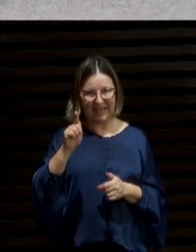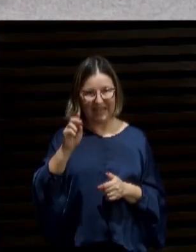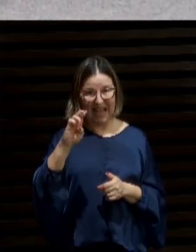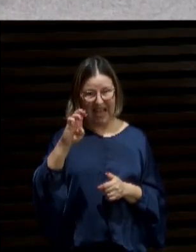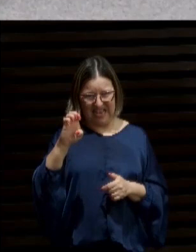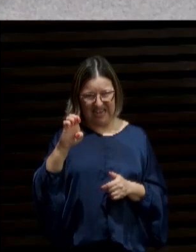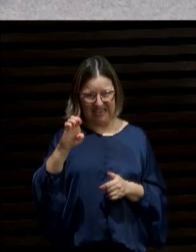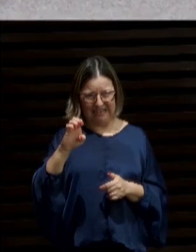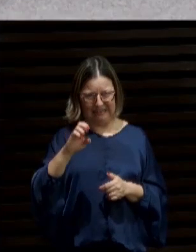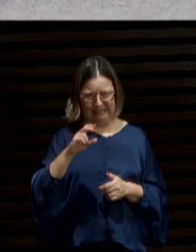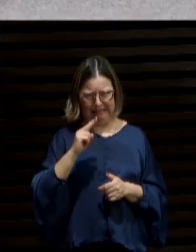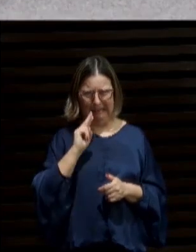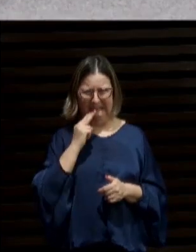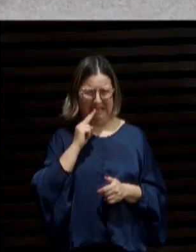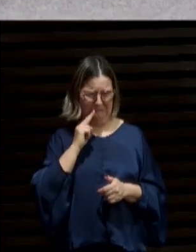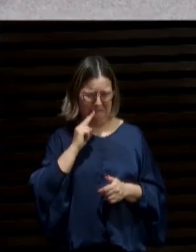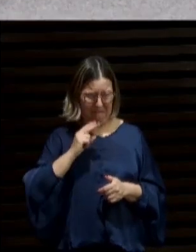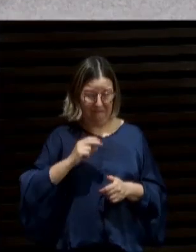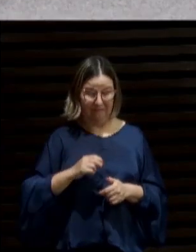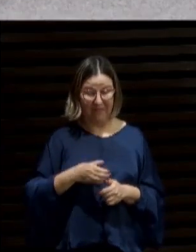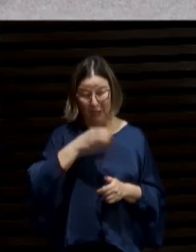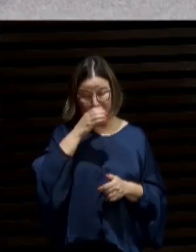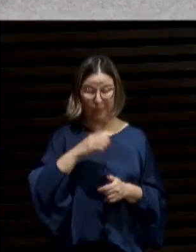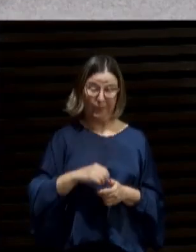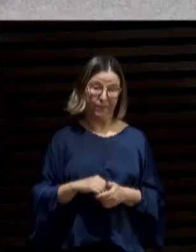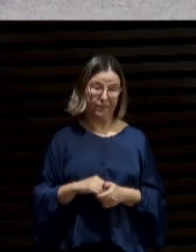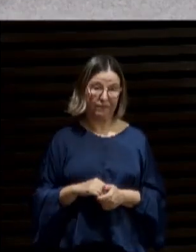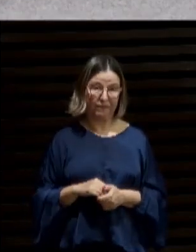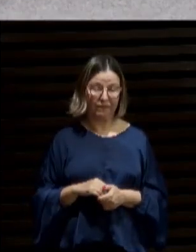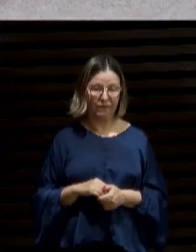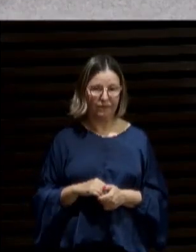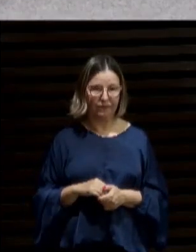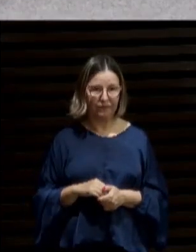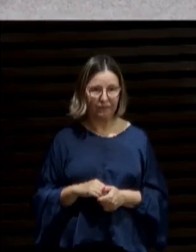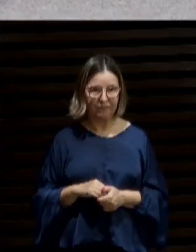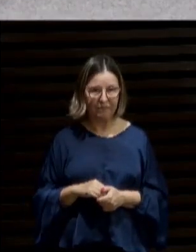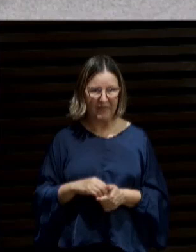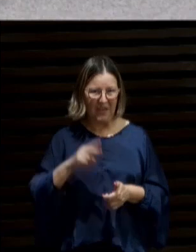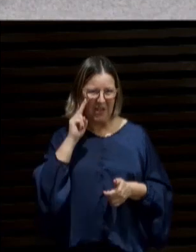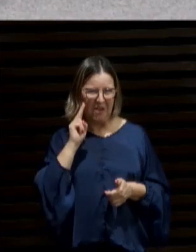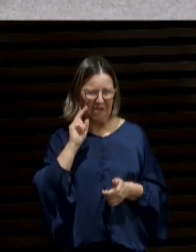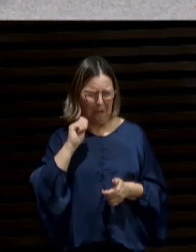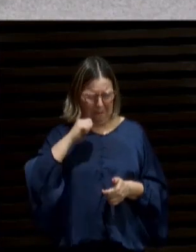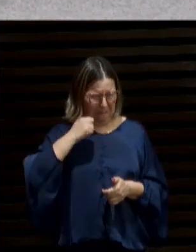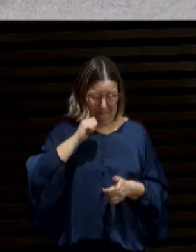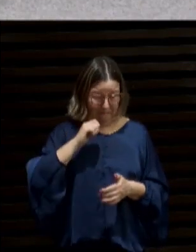Deram-lhe vinagre. E ele tomou vinagre. E vinho azedo,